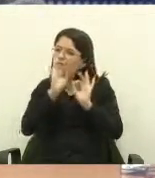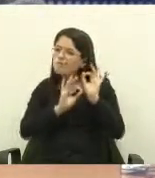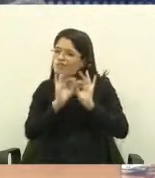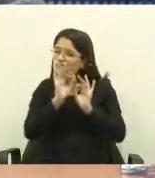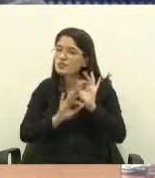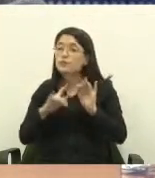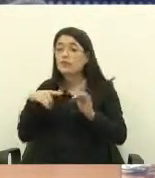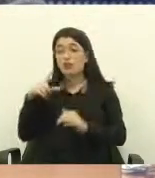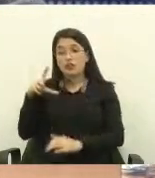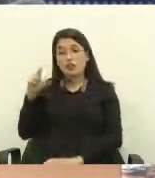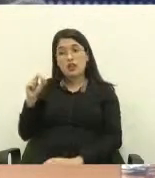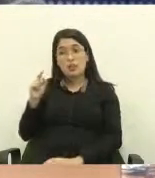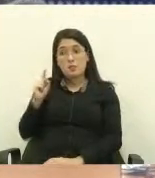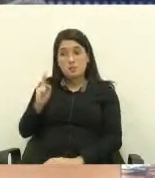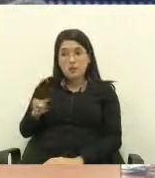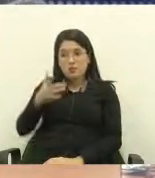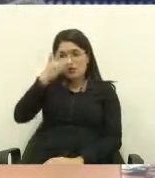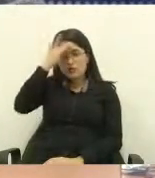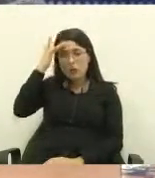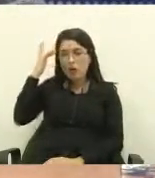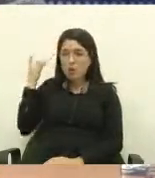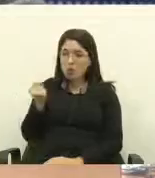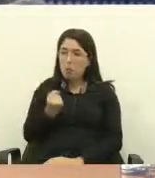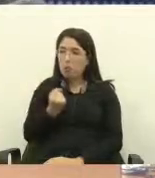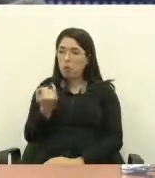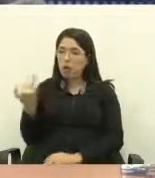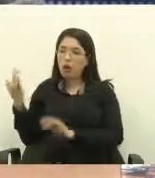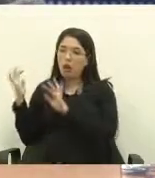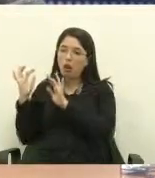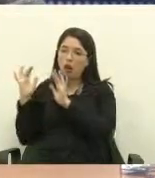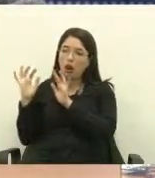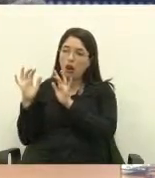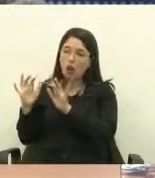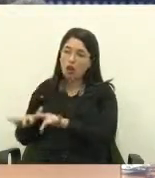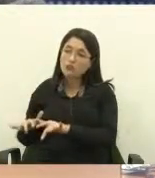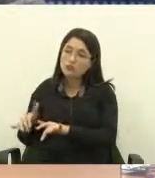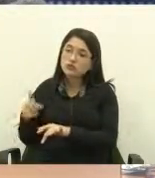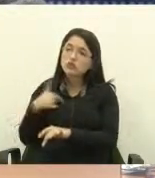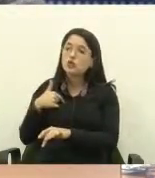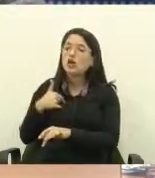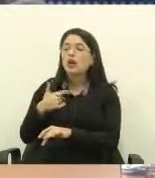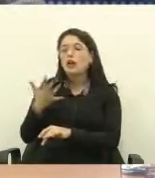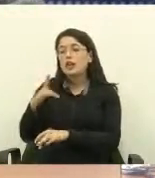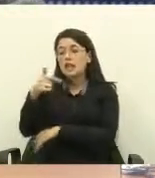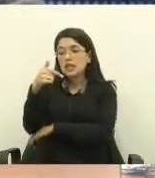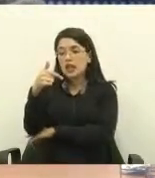nós tivemos um termômetro de em torno de 70% eram jovens, tá?